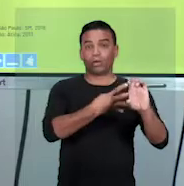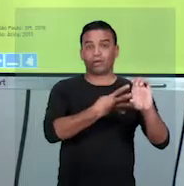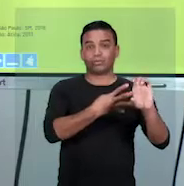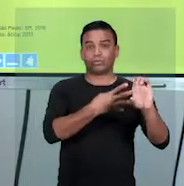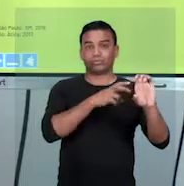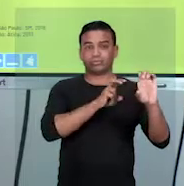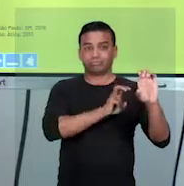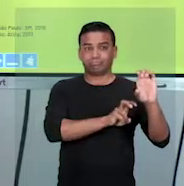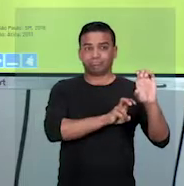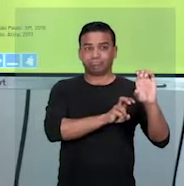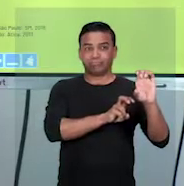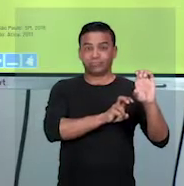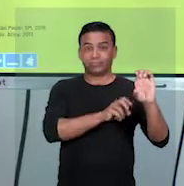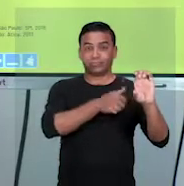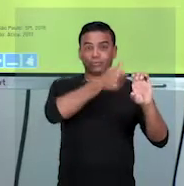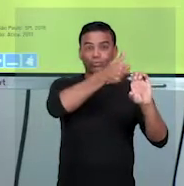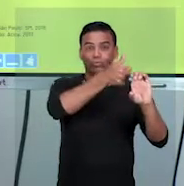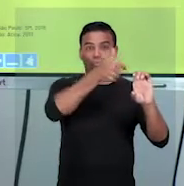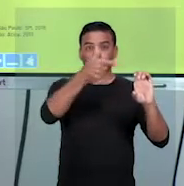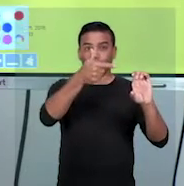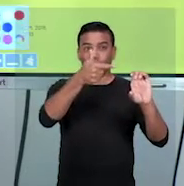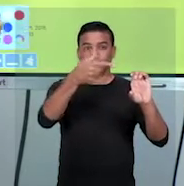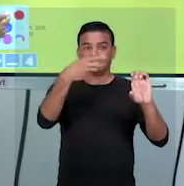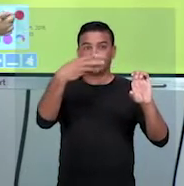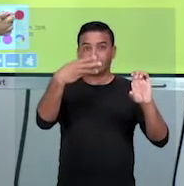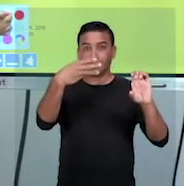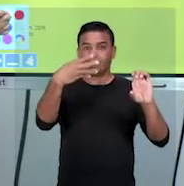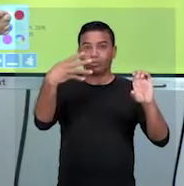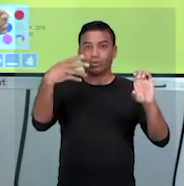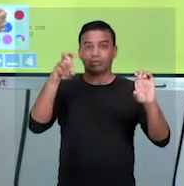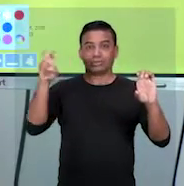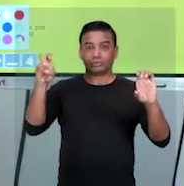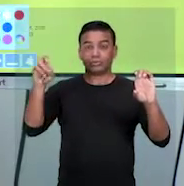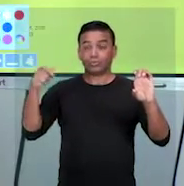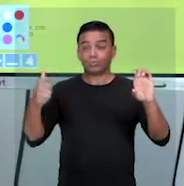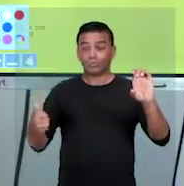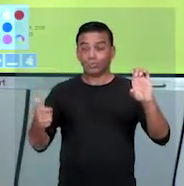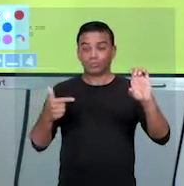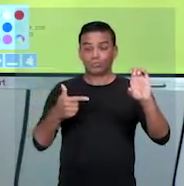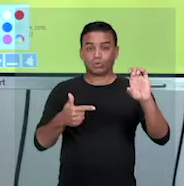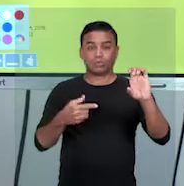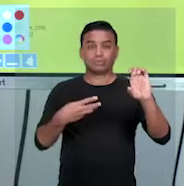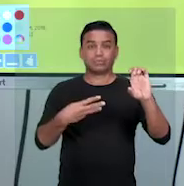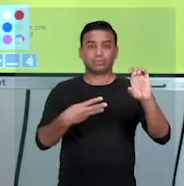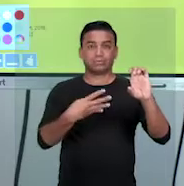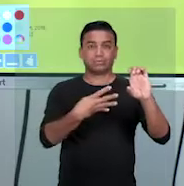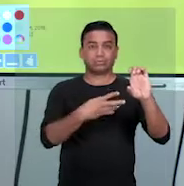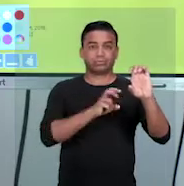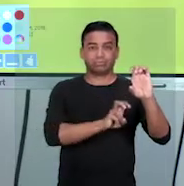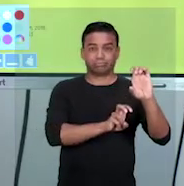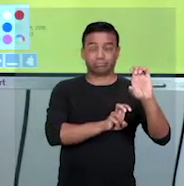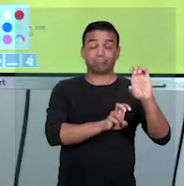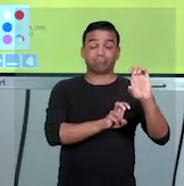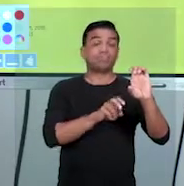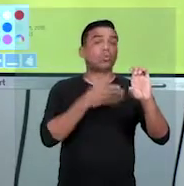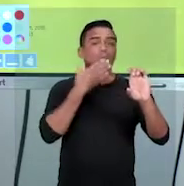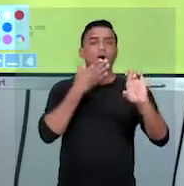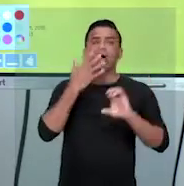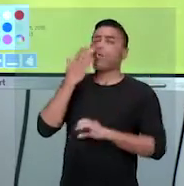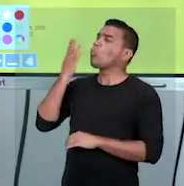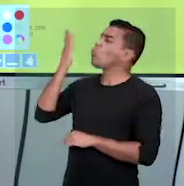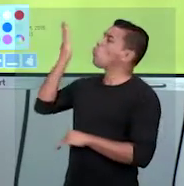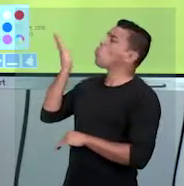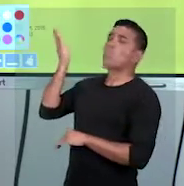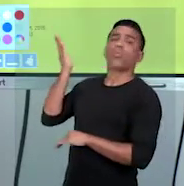4, 5. Ok. Vamos considerar a seguinte situação. Em qual desses que eu